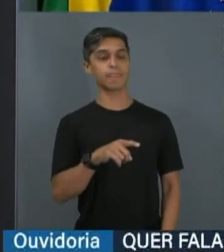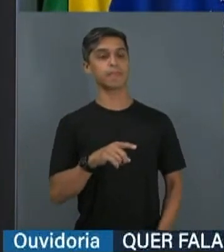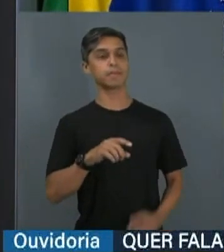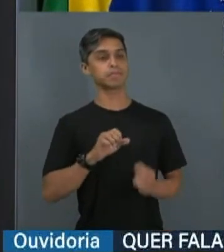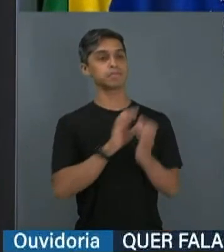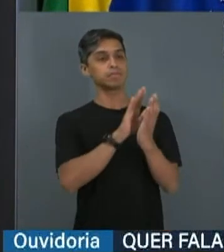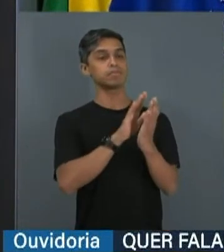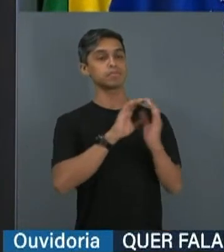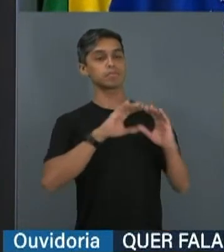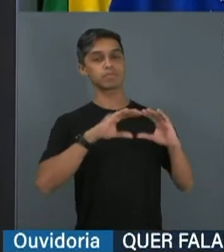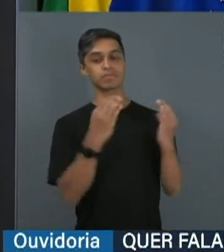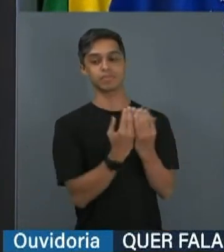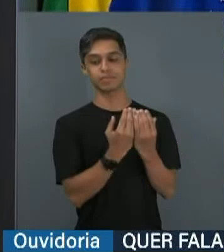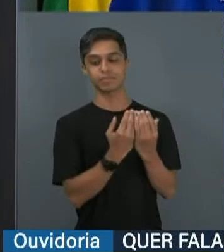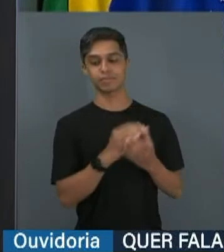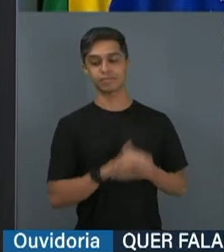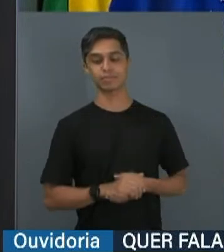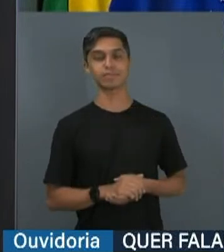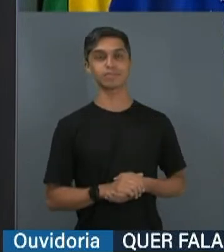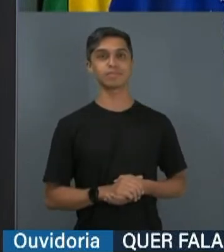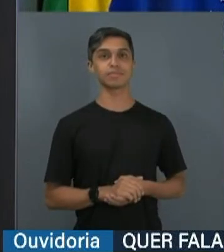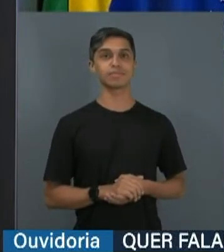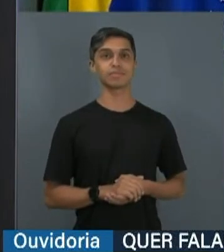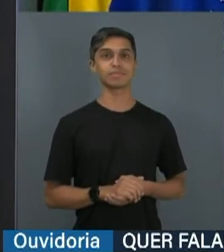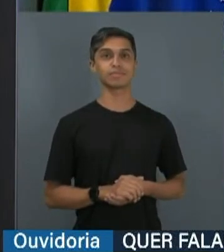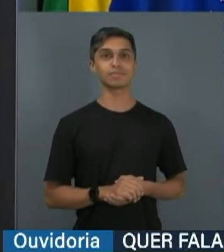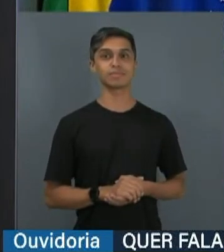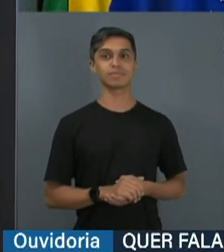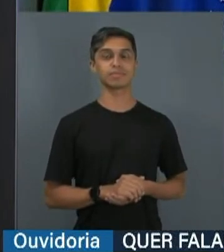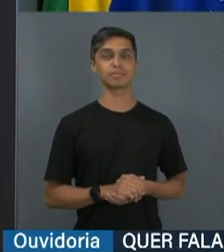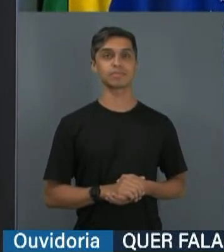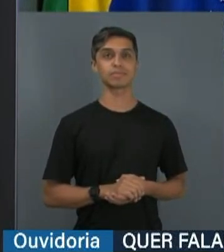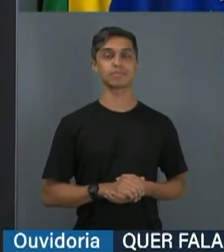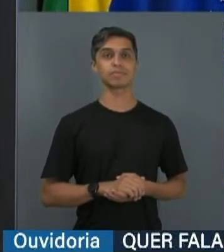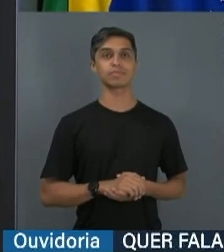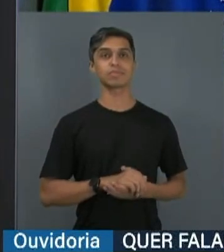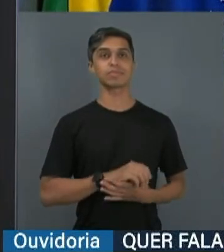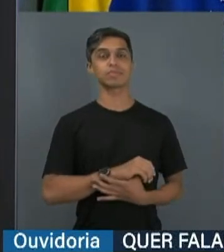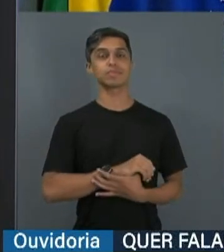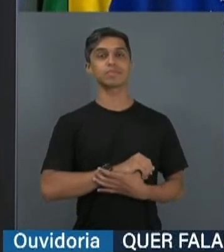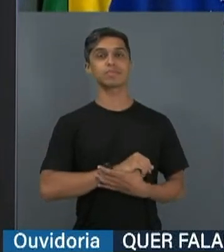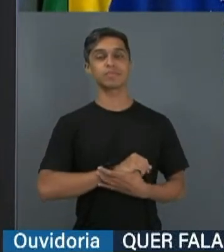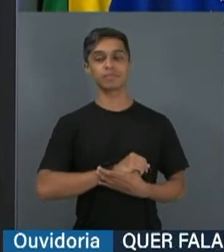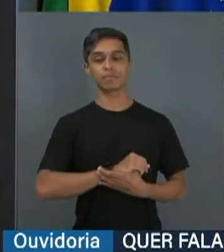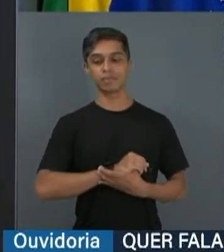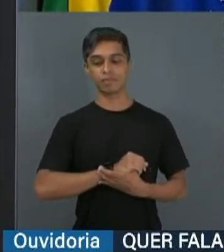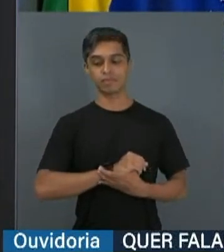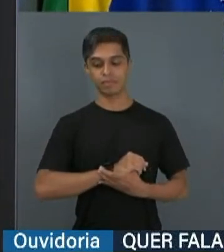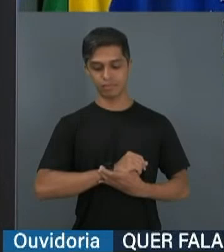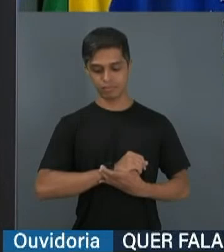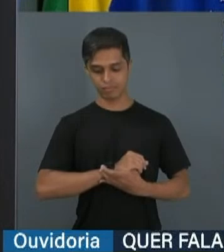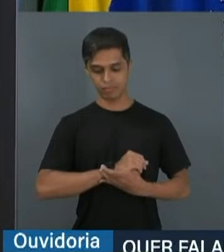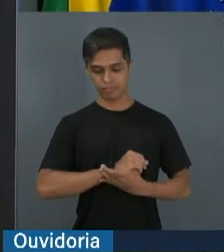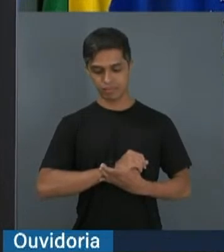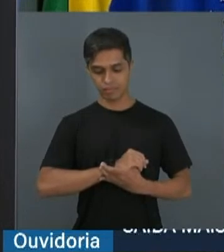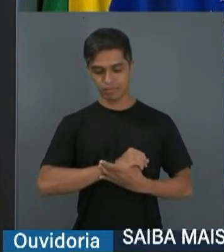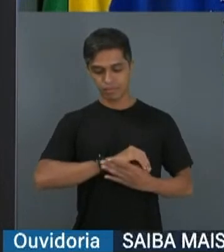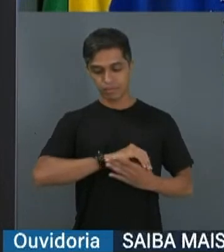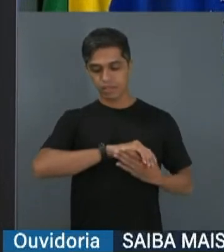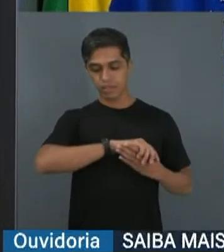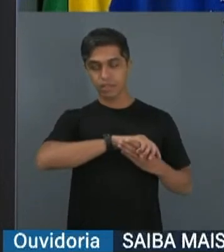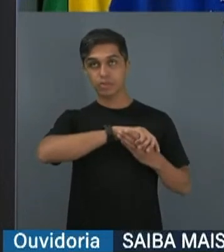abordar e foi retirado do estádio. Ou seja, a lei sendo cumprida, uma lei que passou por essa